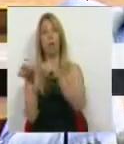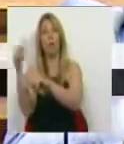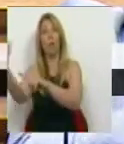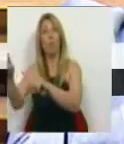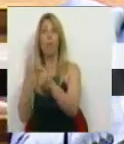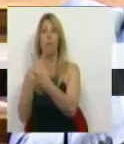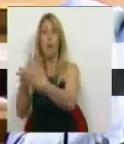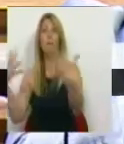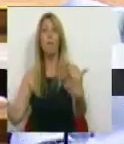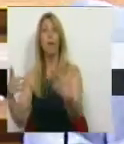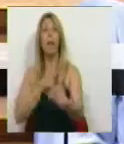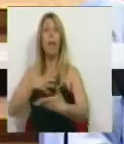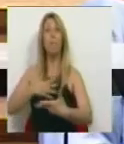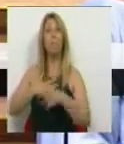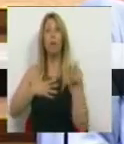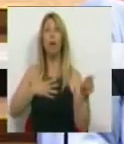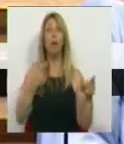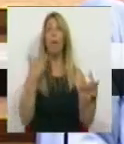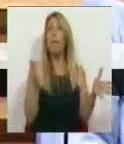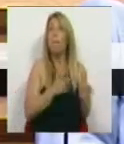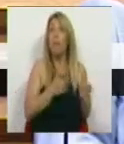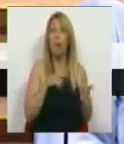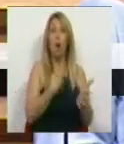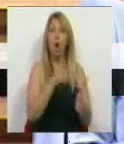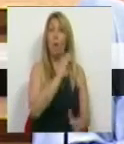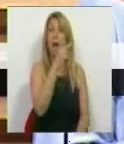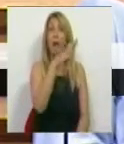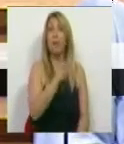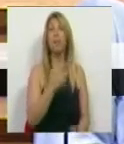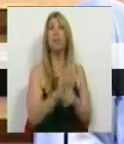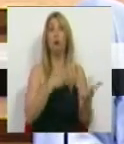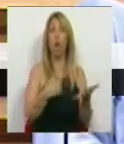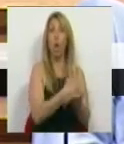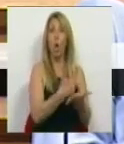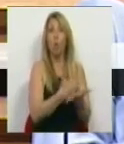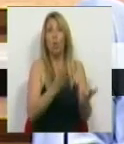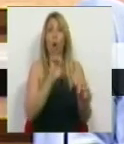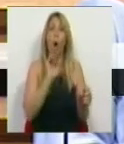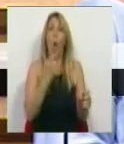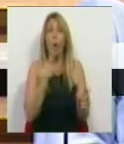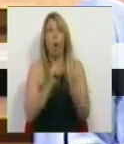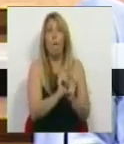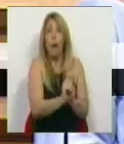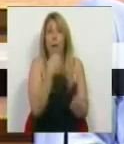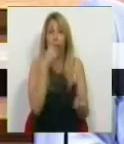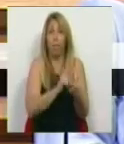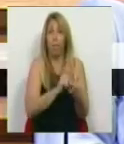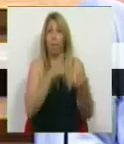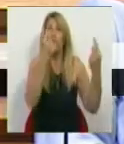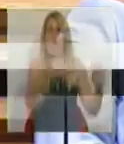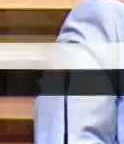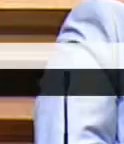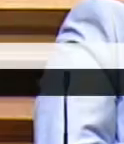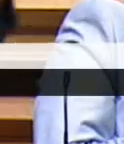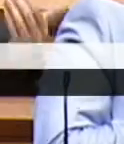pequenas não pagam IRC porque não têm lucros ou então pagam uma taxa reduzida de IRC. Foi em nome desta crise causada pela